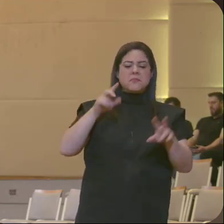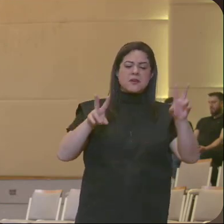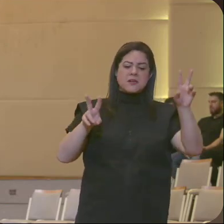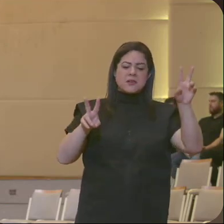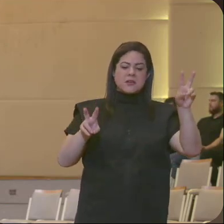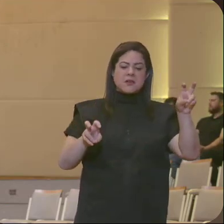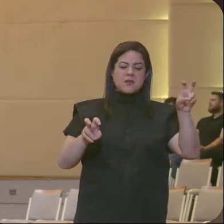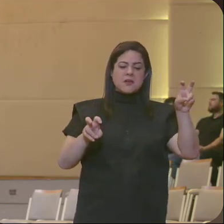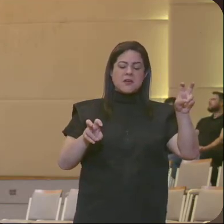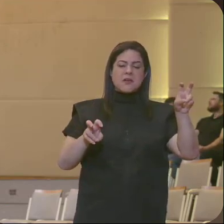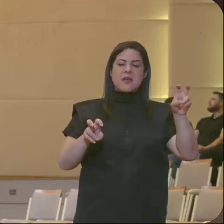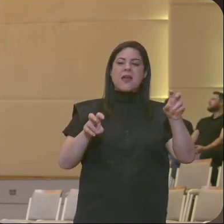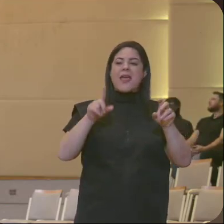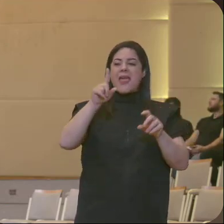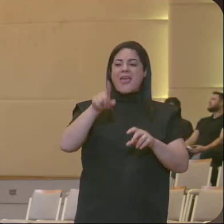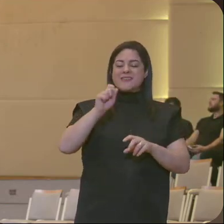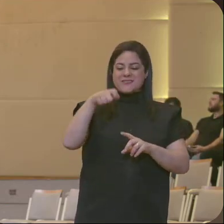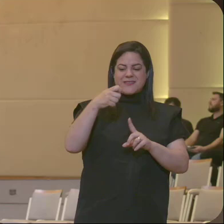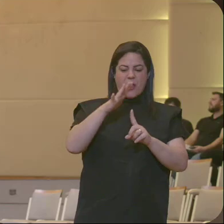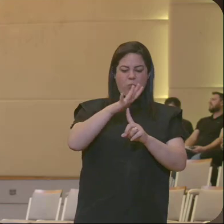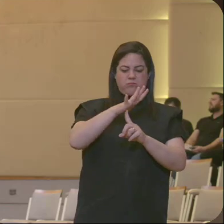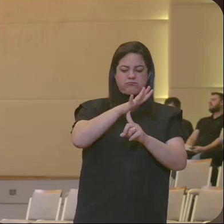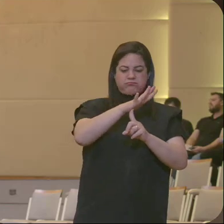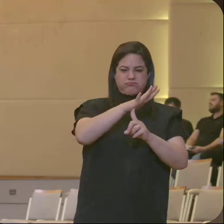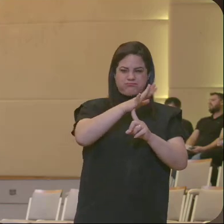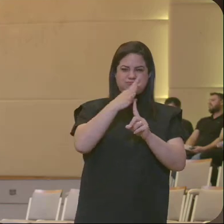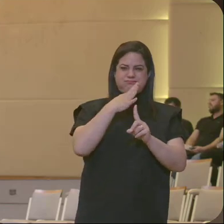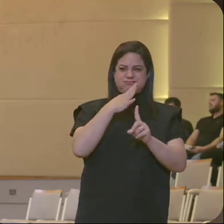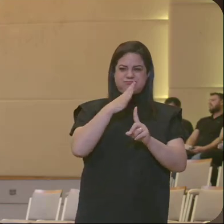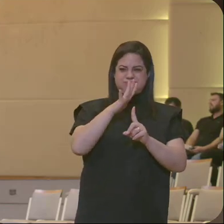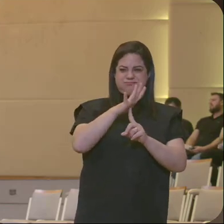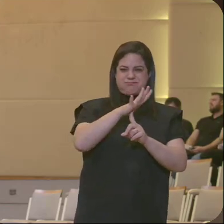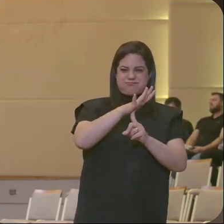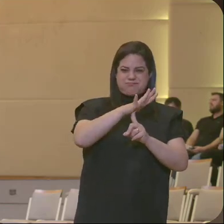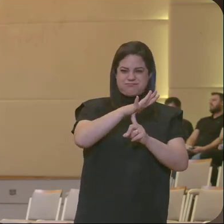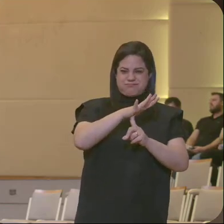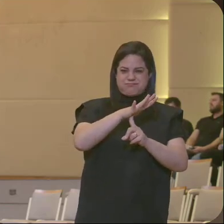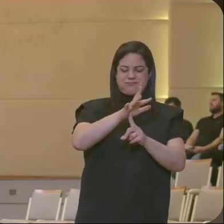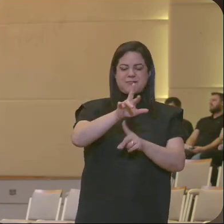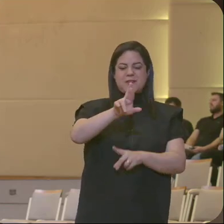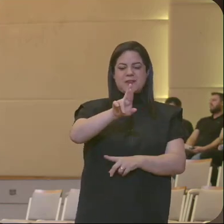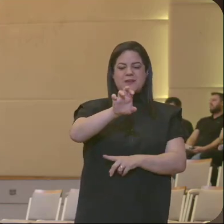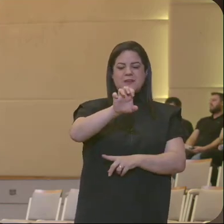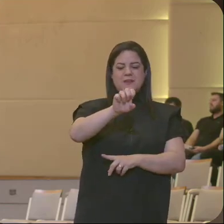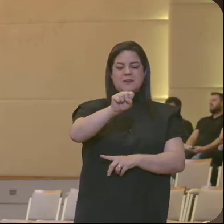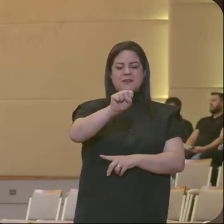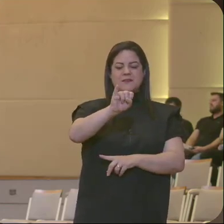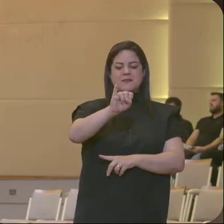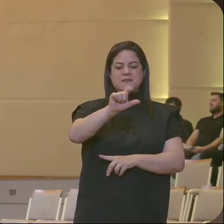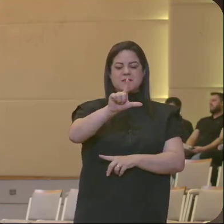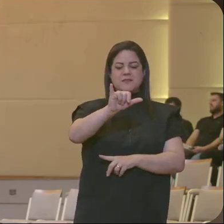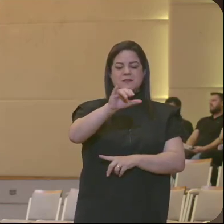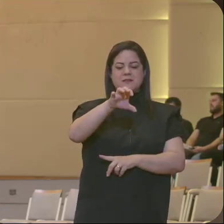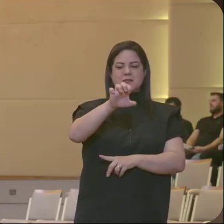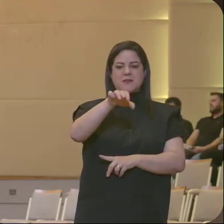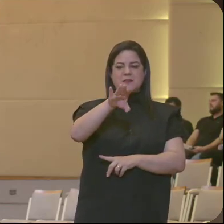que é o termo resiliência. A gente vai entender que o apóstolo Paulo, ele era